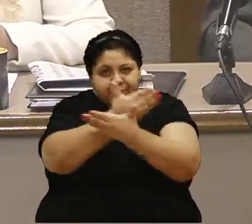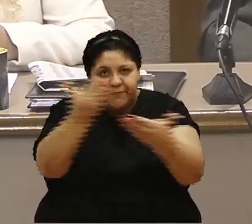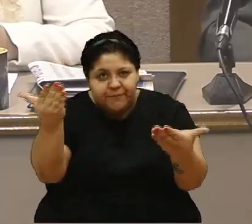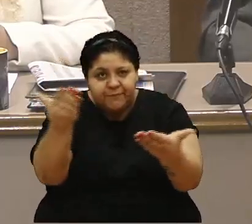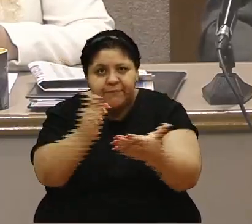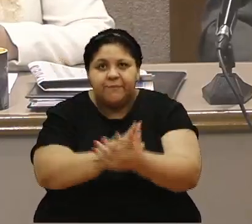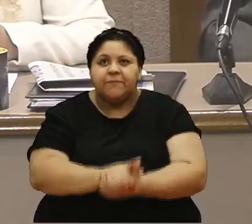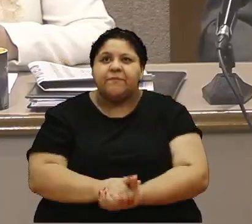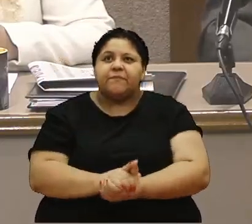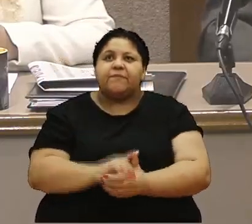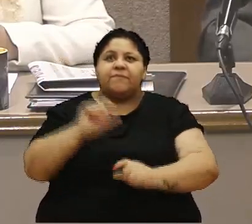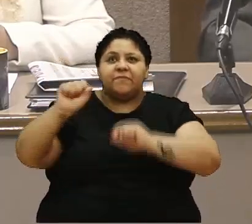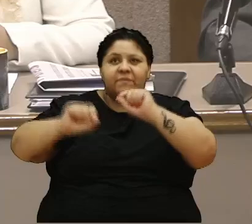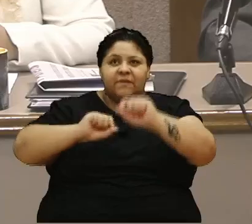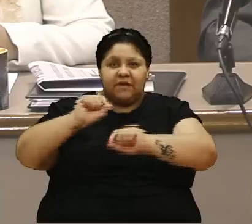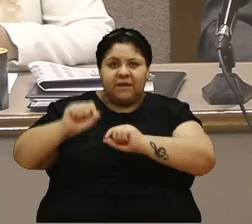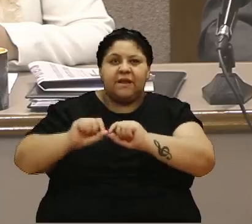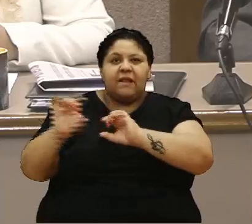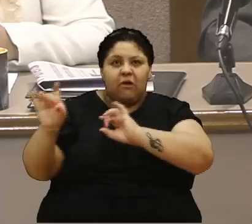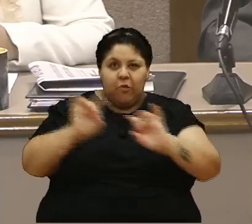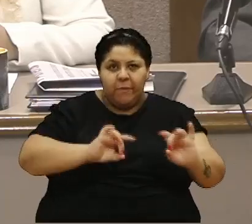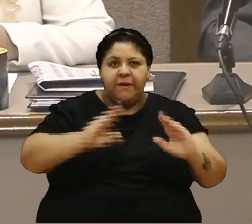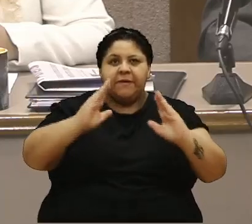a quem está na nossa audiência,